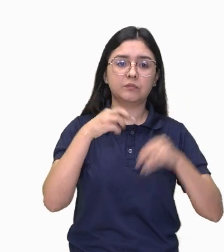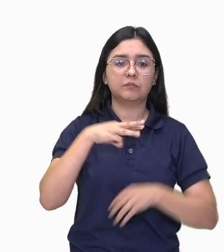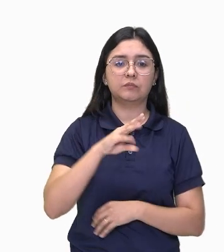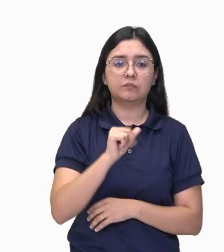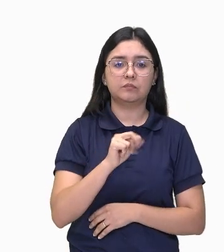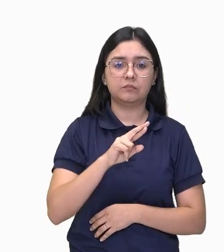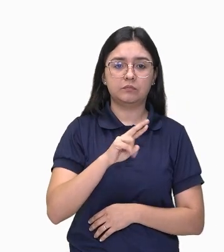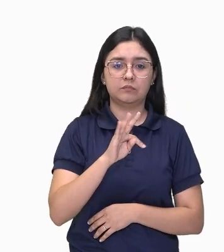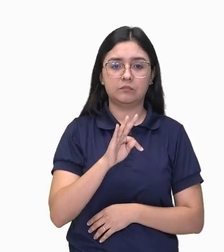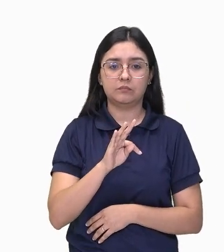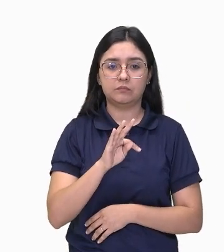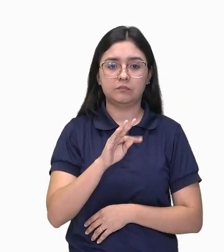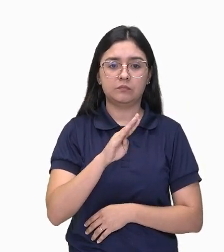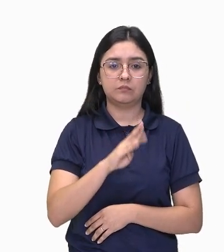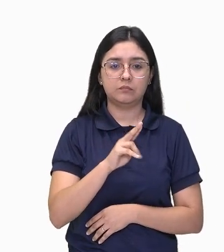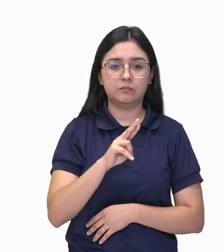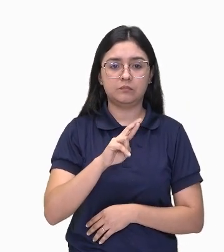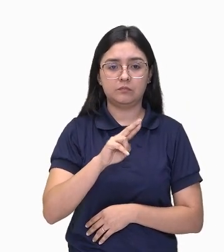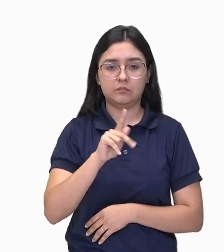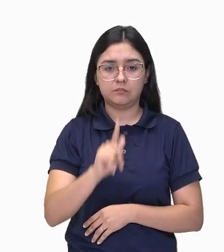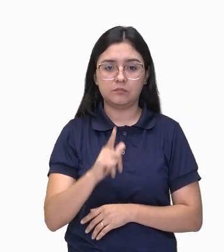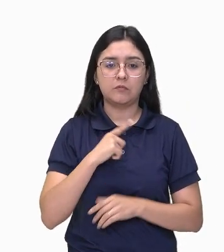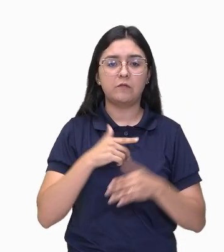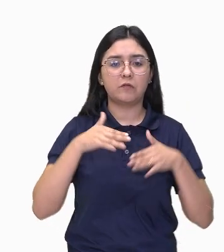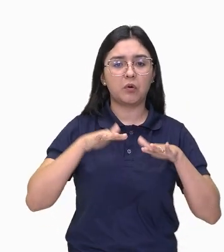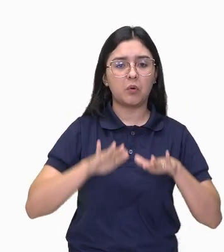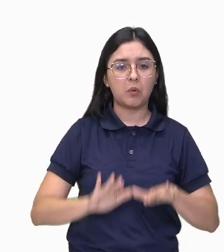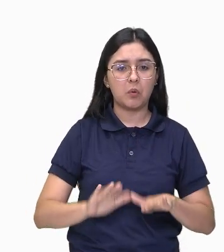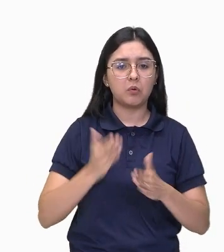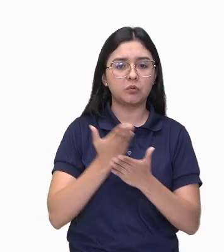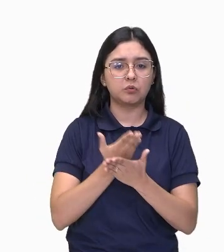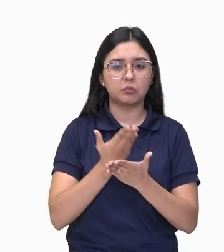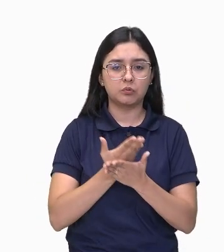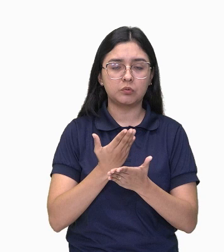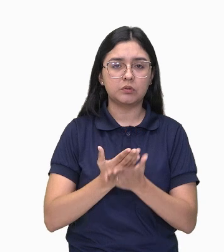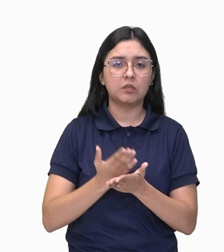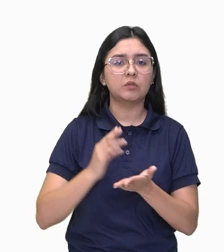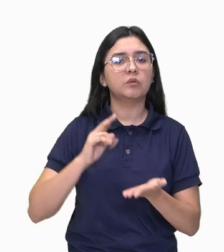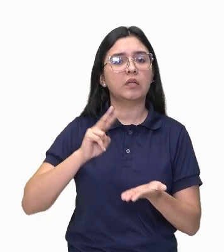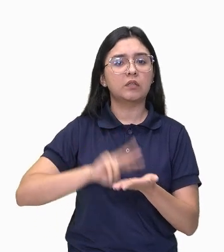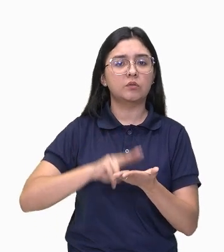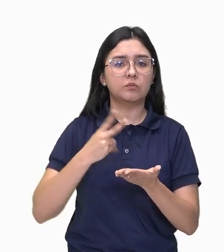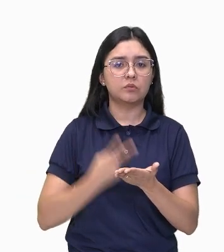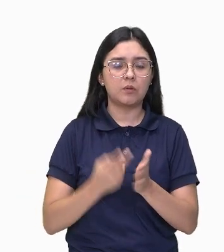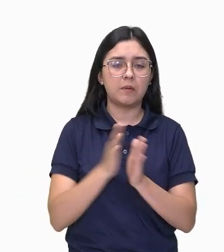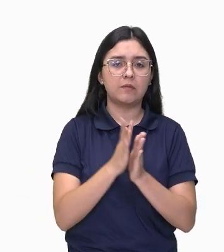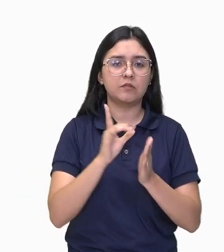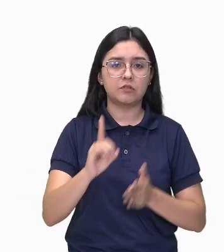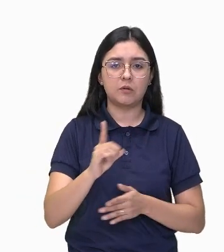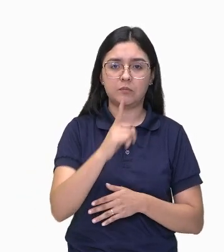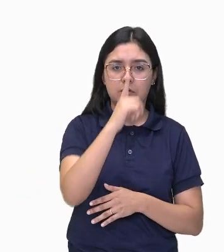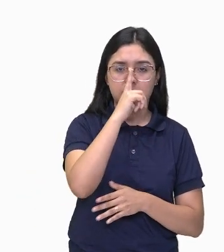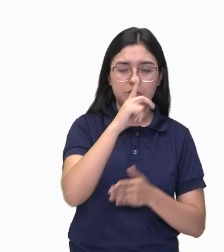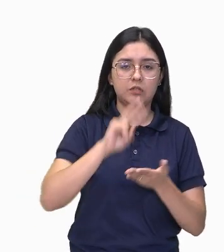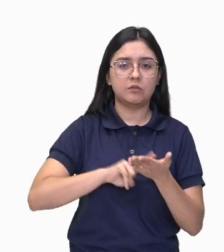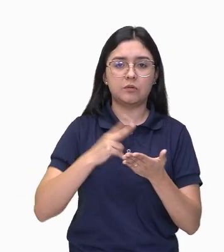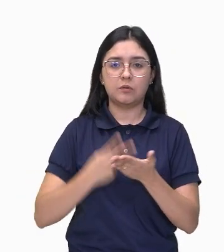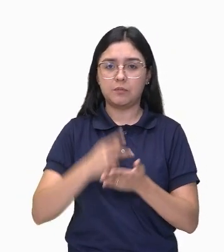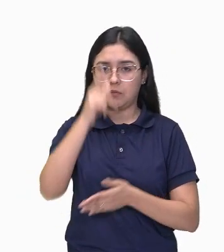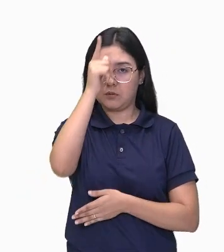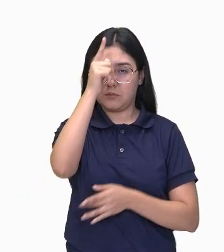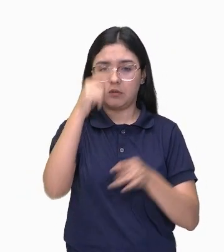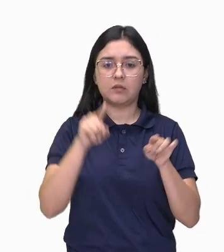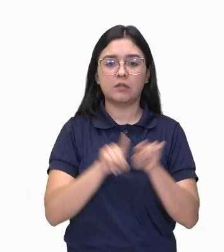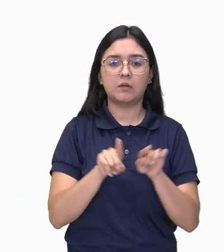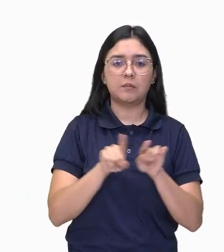Handburg. Ali, se dedicou à tradução da Bíblia do latim para o alemão e a desenvolver o princípio